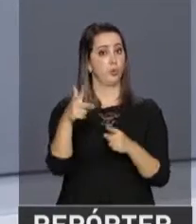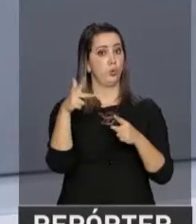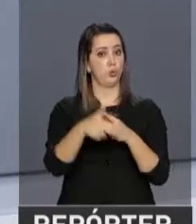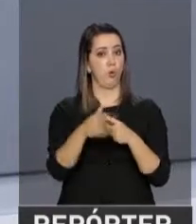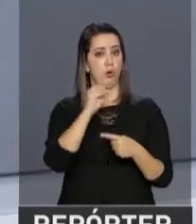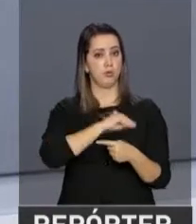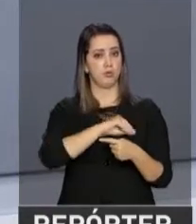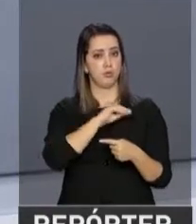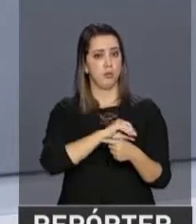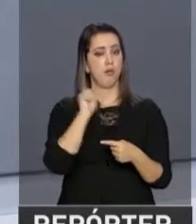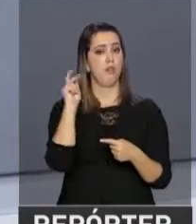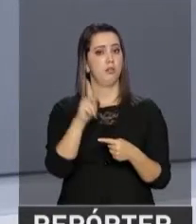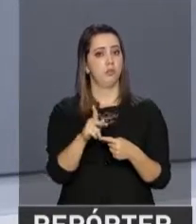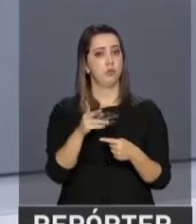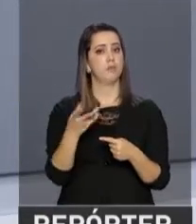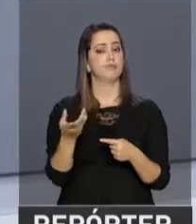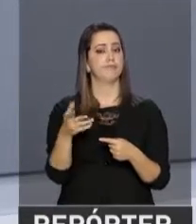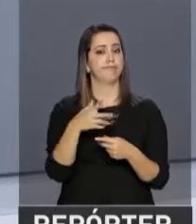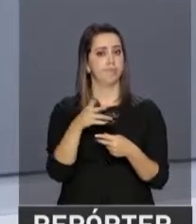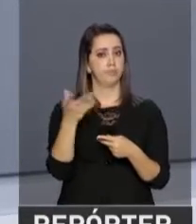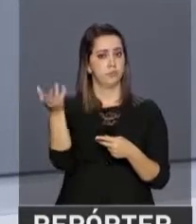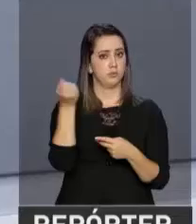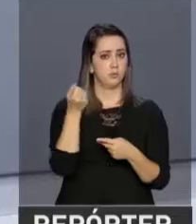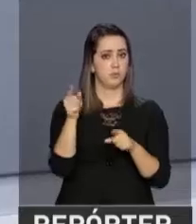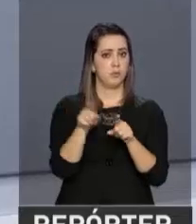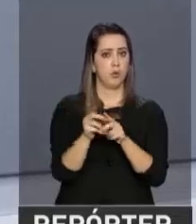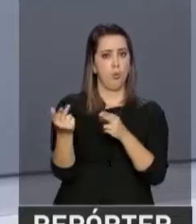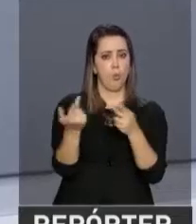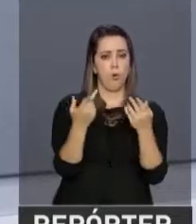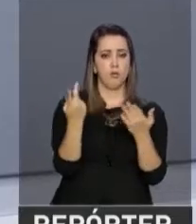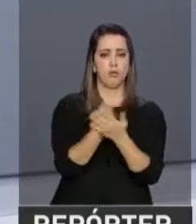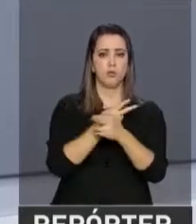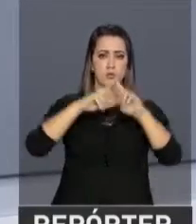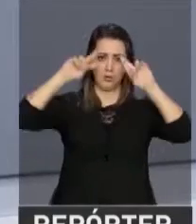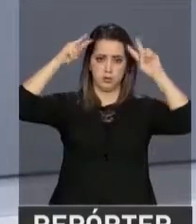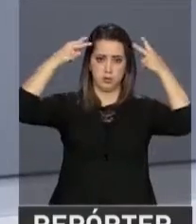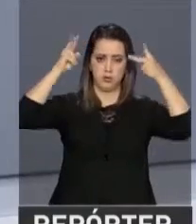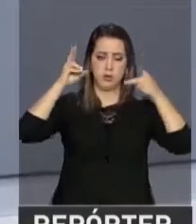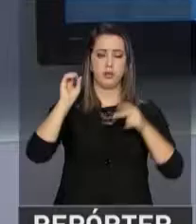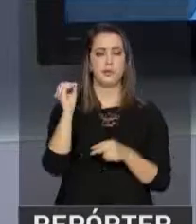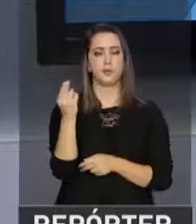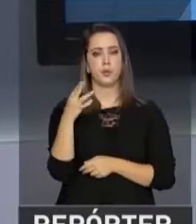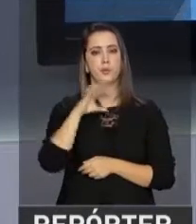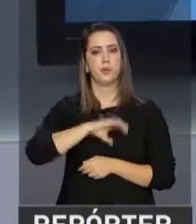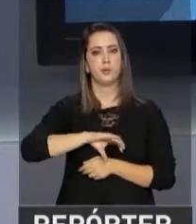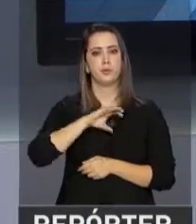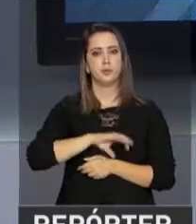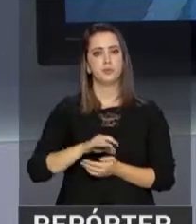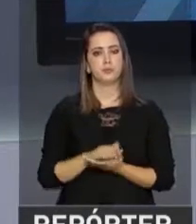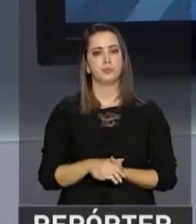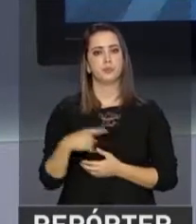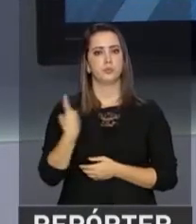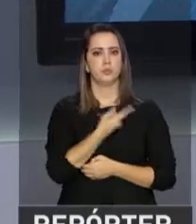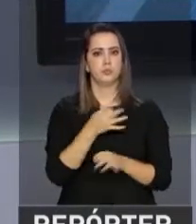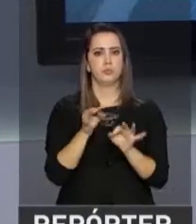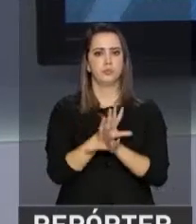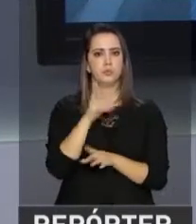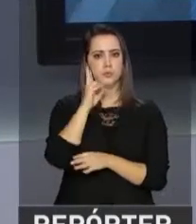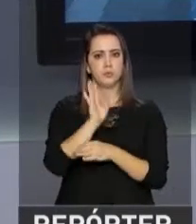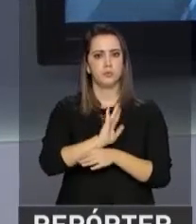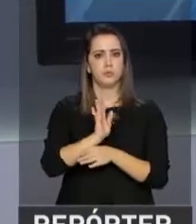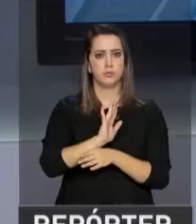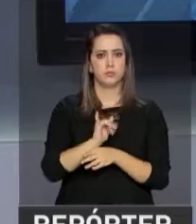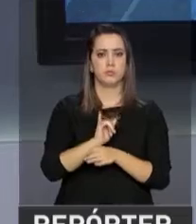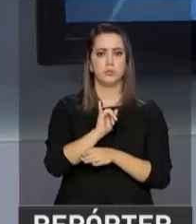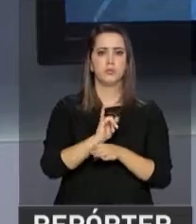e aposentadorias e pensões a exemplo do que aconteceu em países como grécia e portugal nós ficamos por aqui você pode rever as